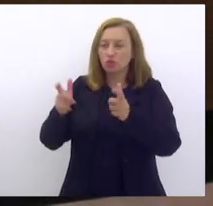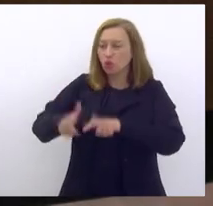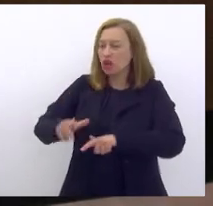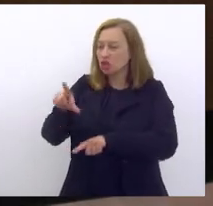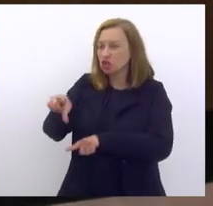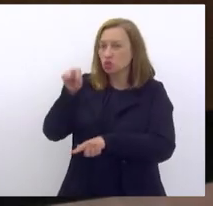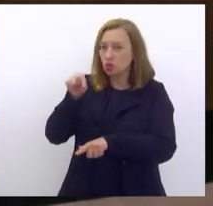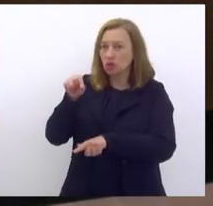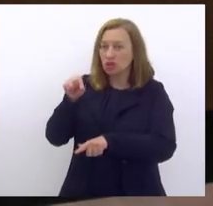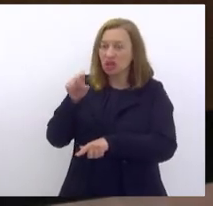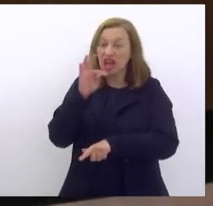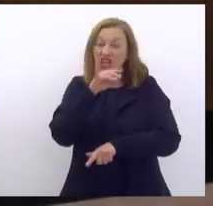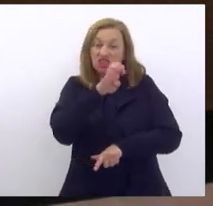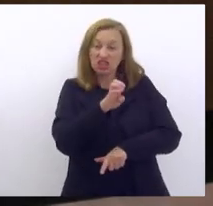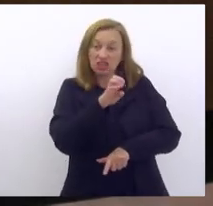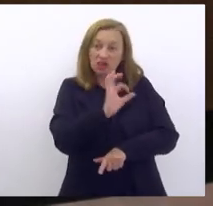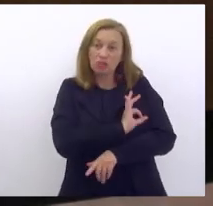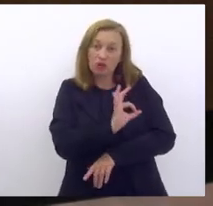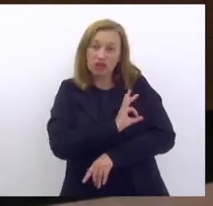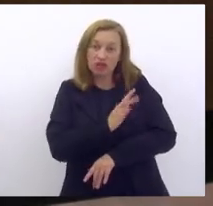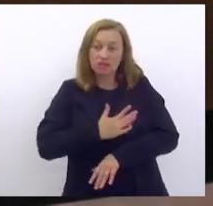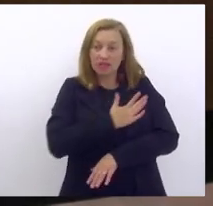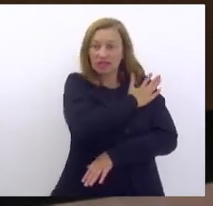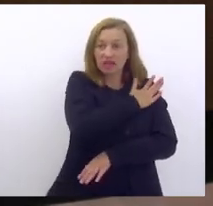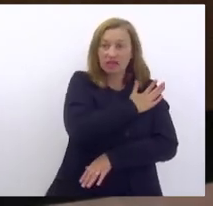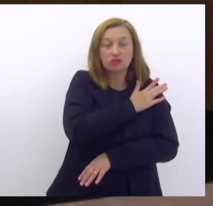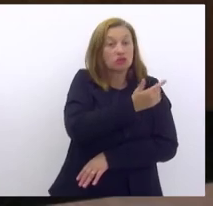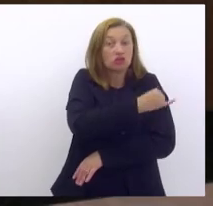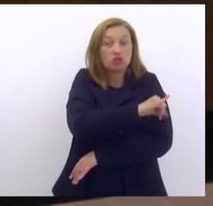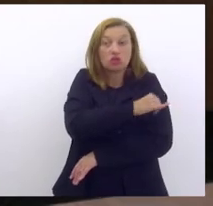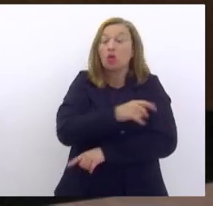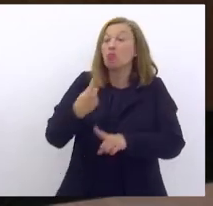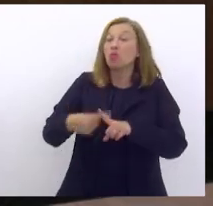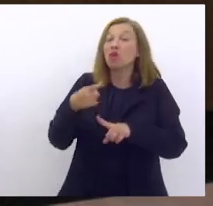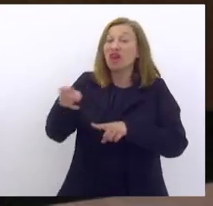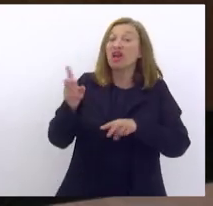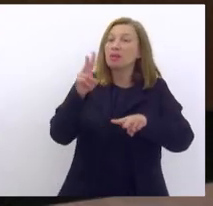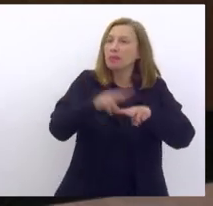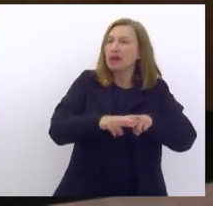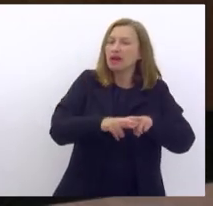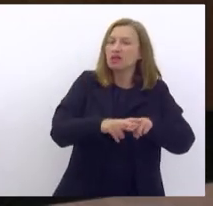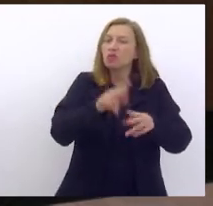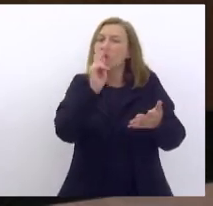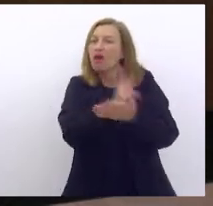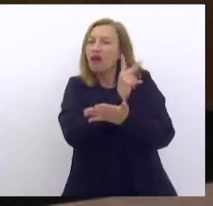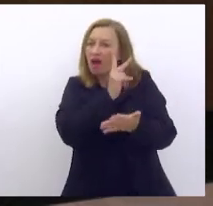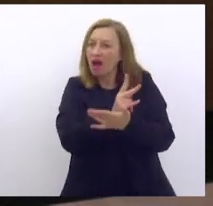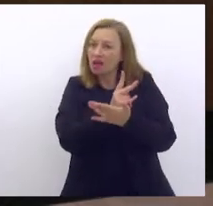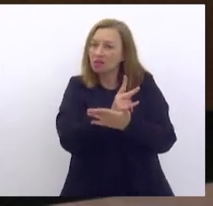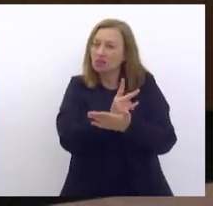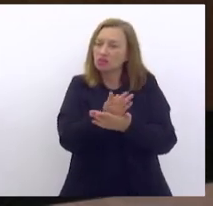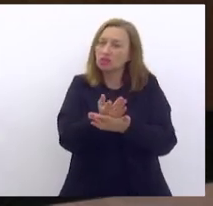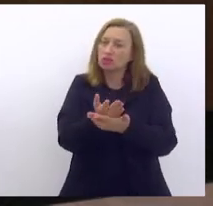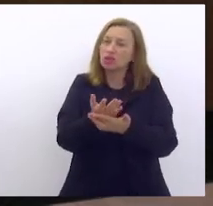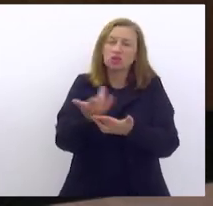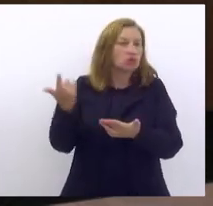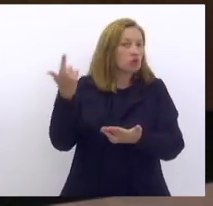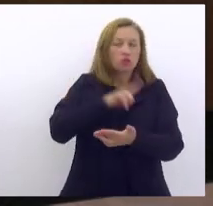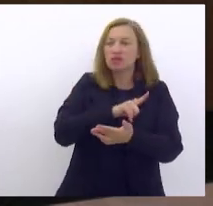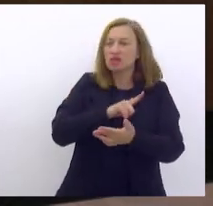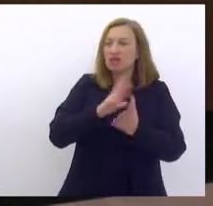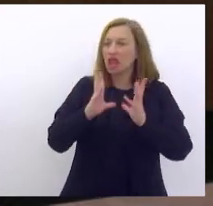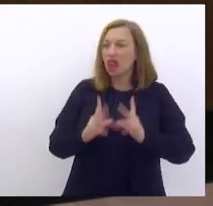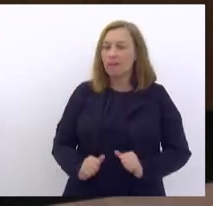de ser um agente da Polícia Militar do Rio de Janeiro, porque ele foi preso injustamente e ele não está conseguindo limpar o